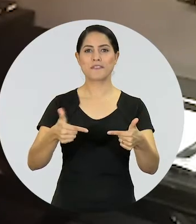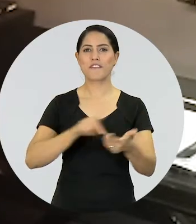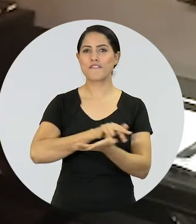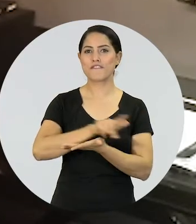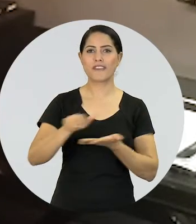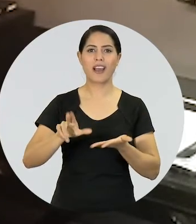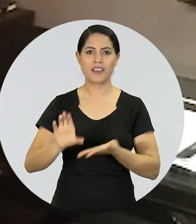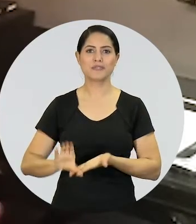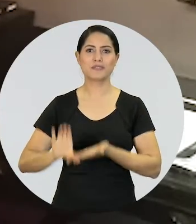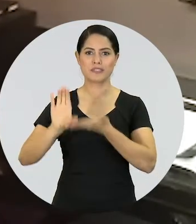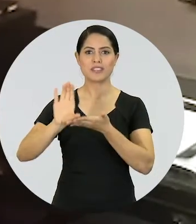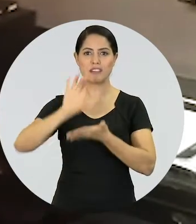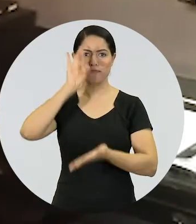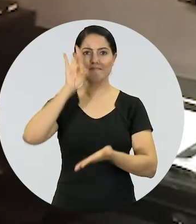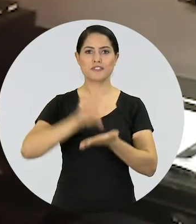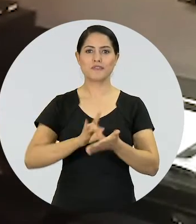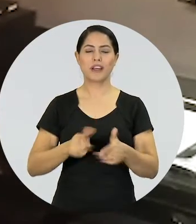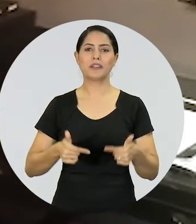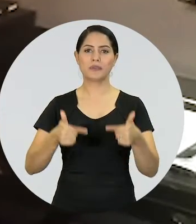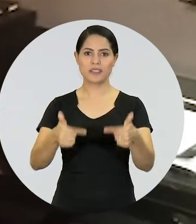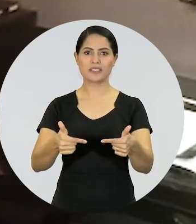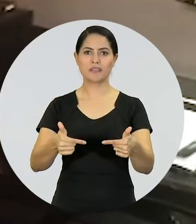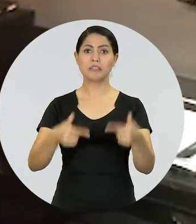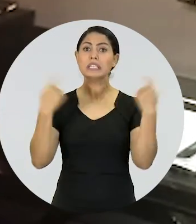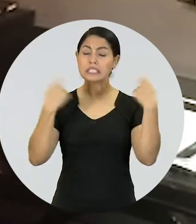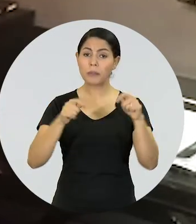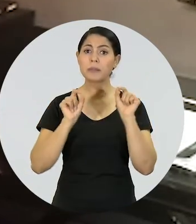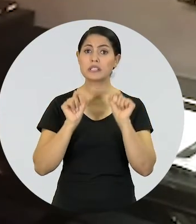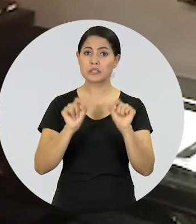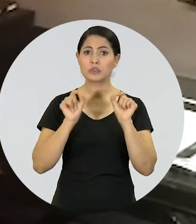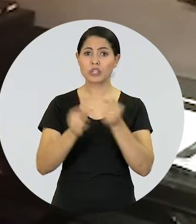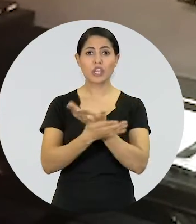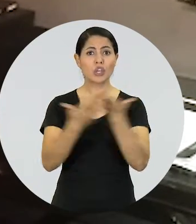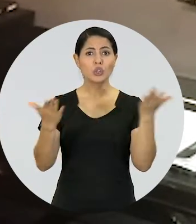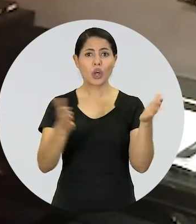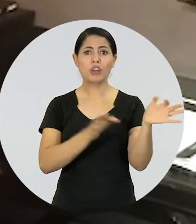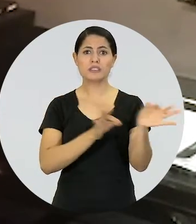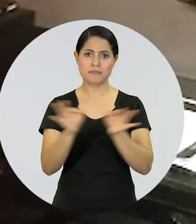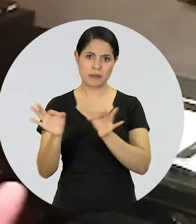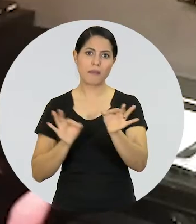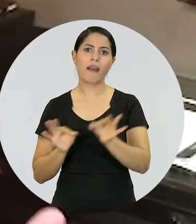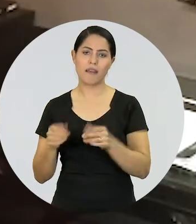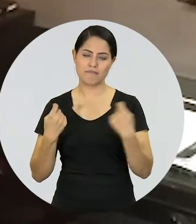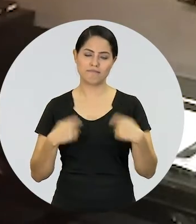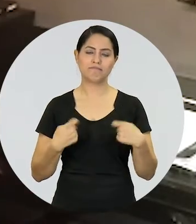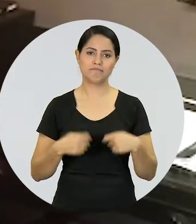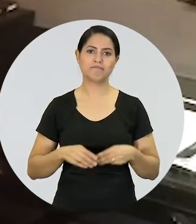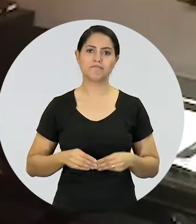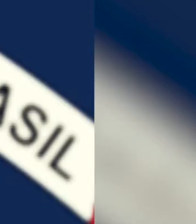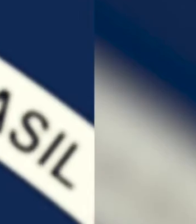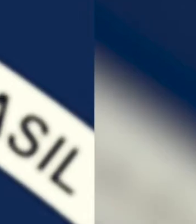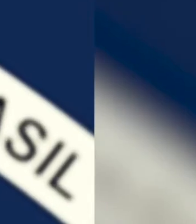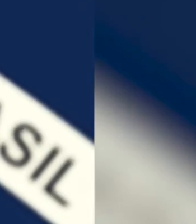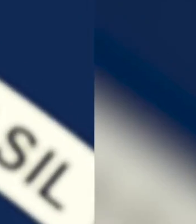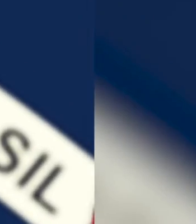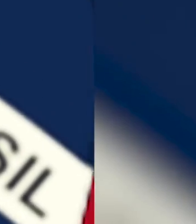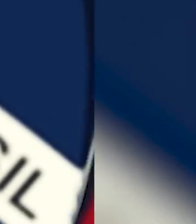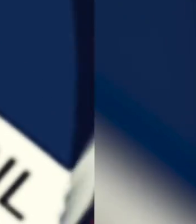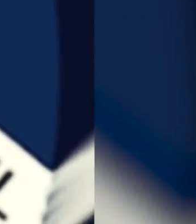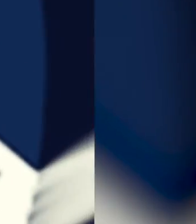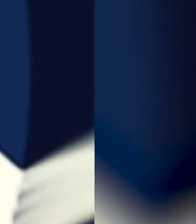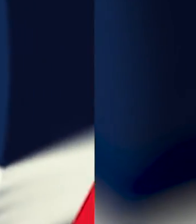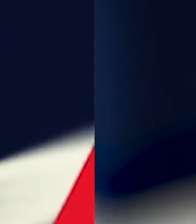na construção de conceitos que ainda estão por ser firmados e é preciso que nós nos preparemos.